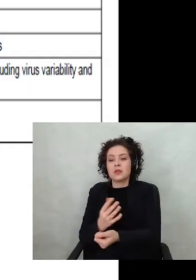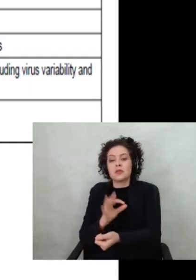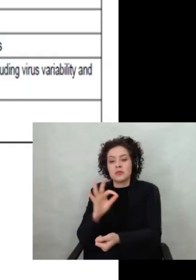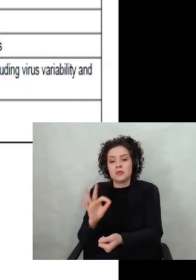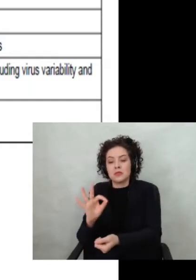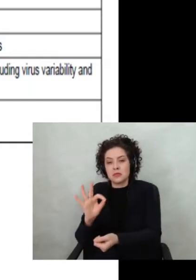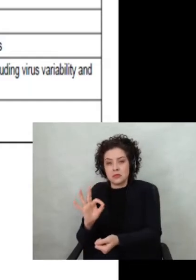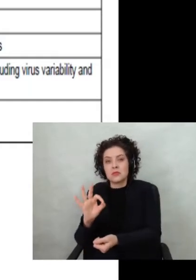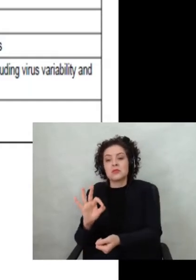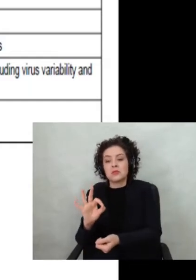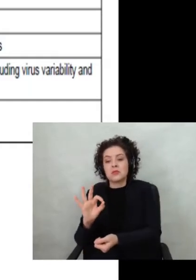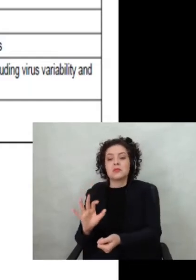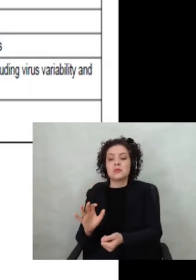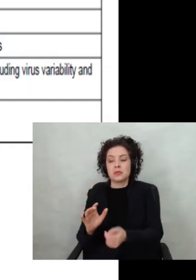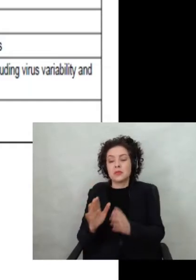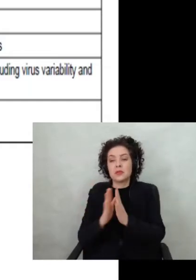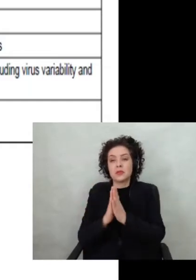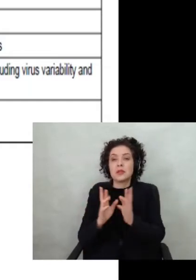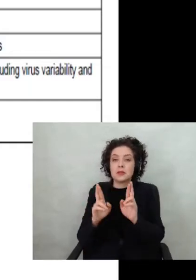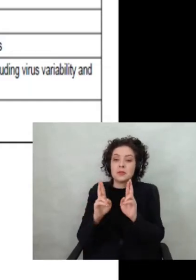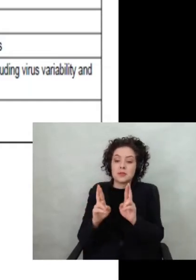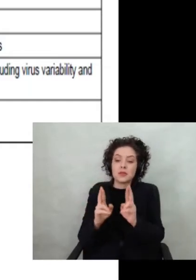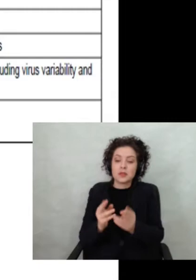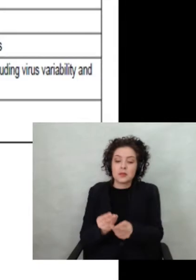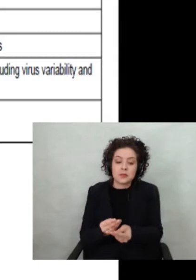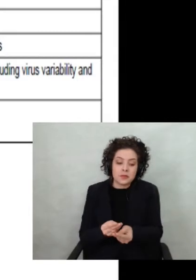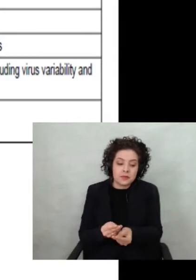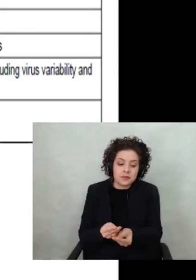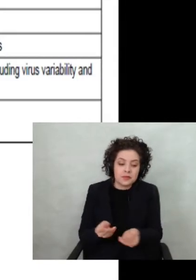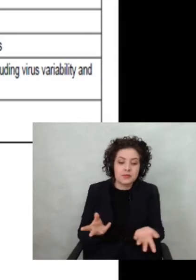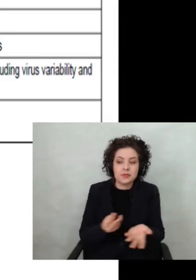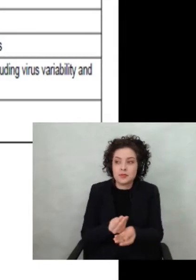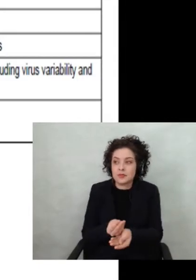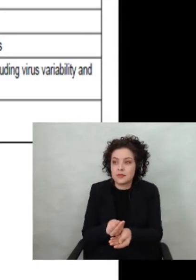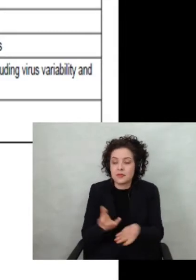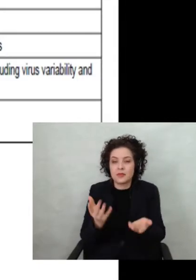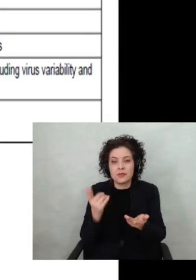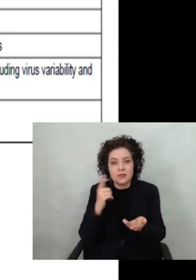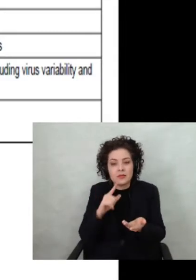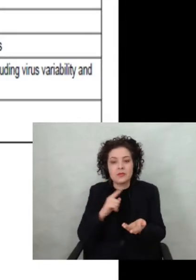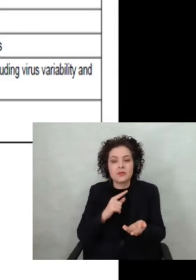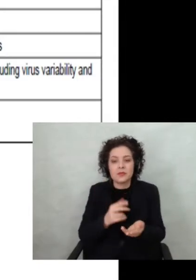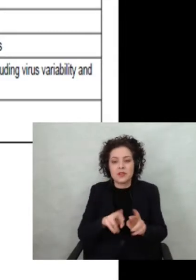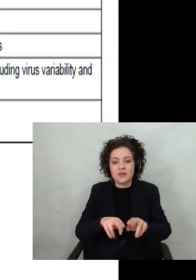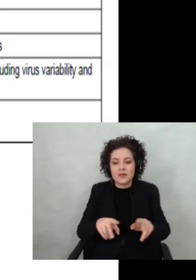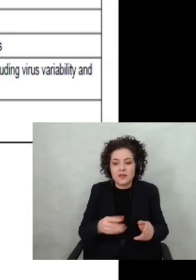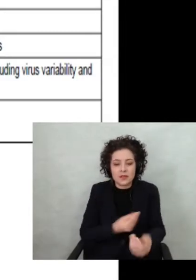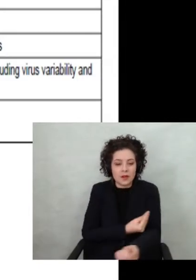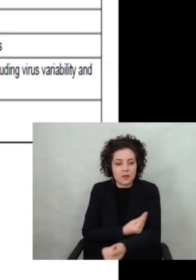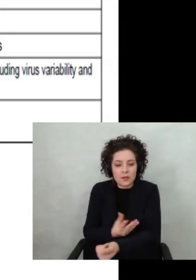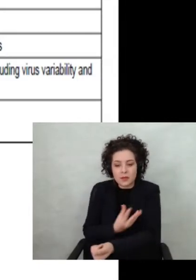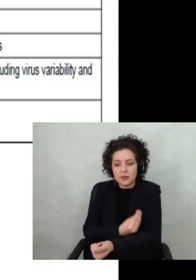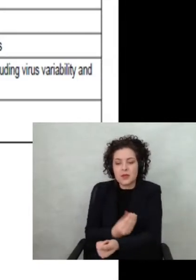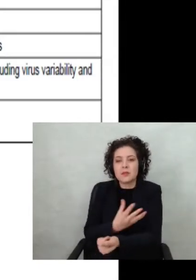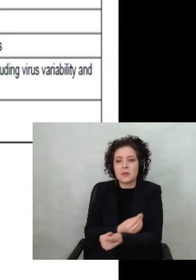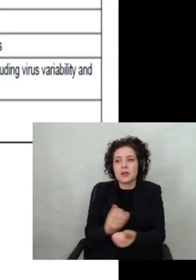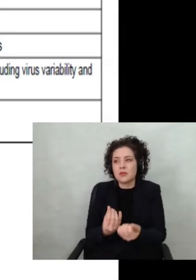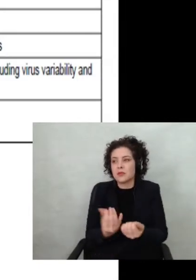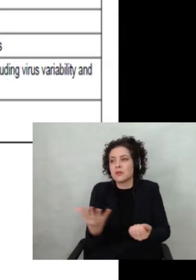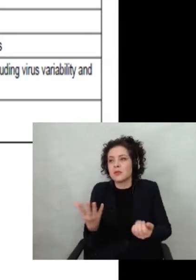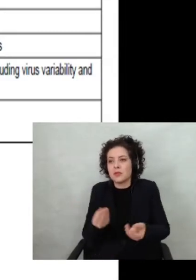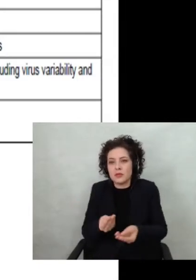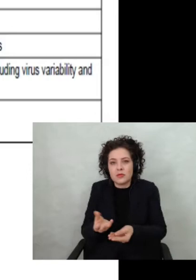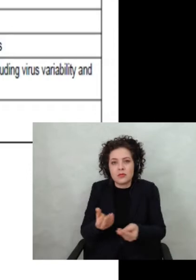convalescente, portanto, a disponibilidade de grandes lotes de plasmas para serem